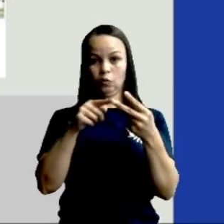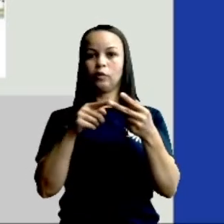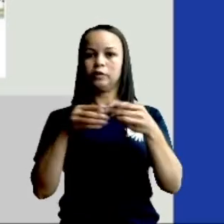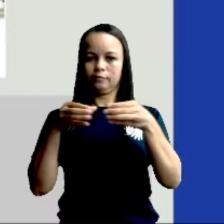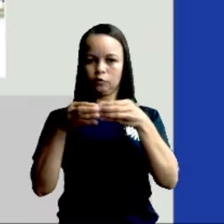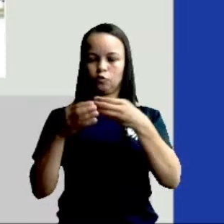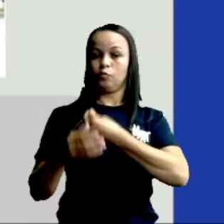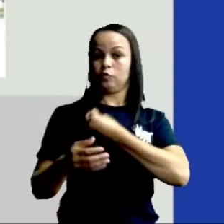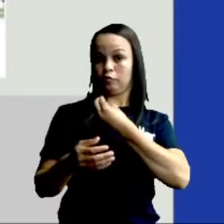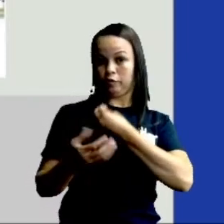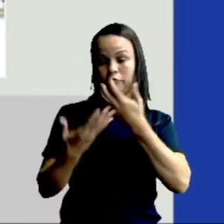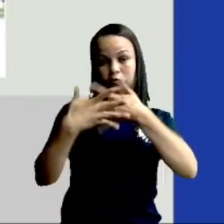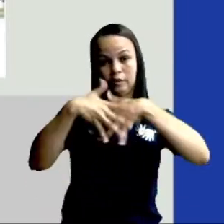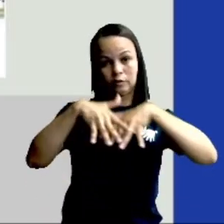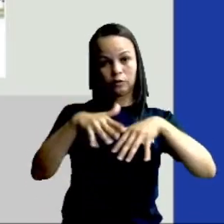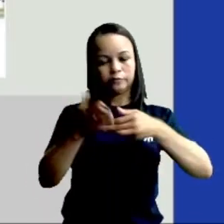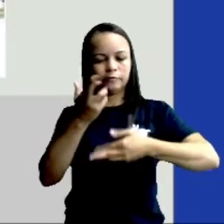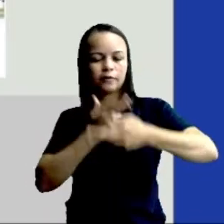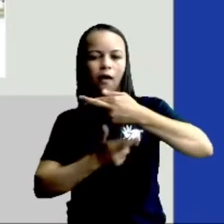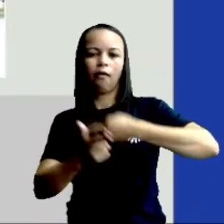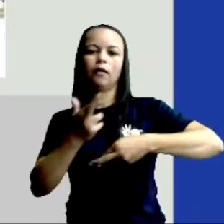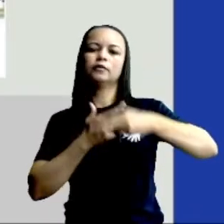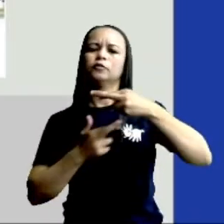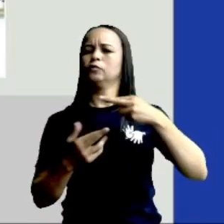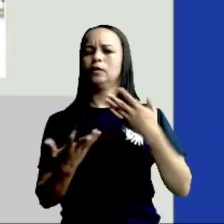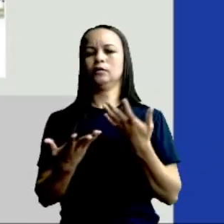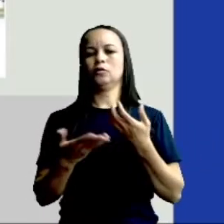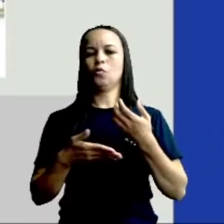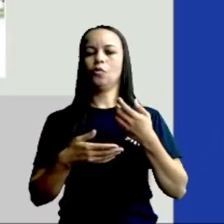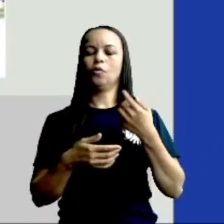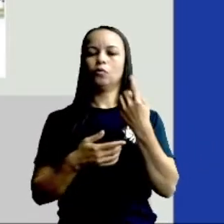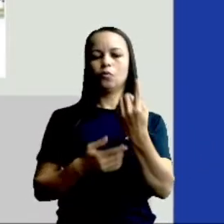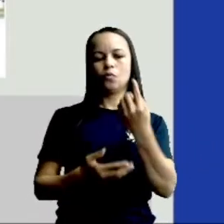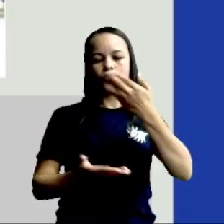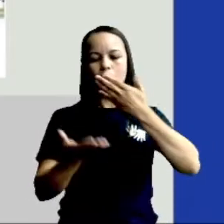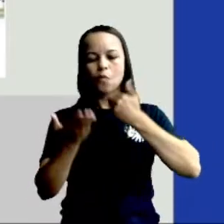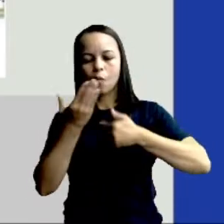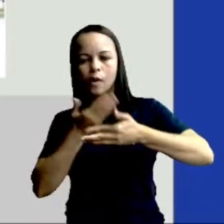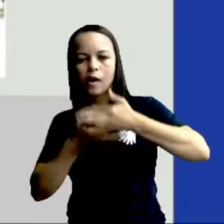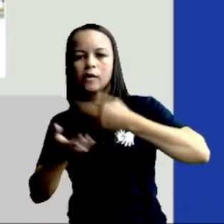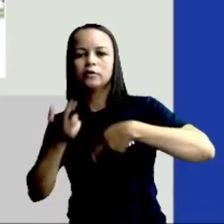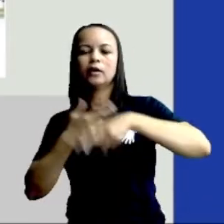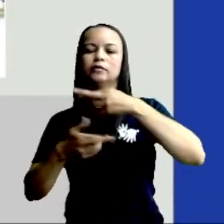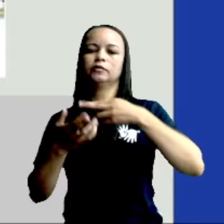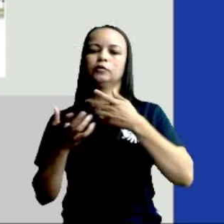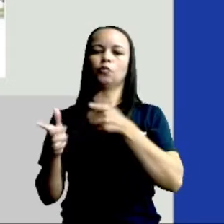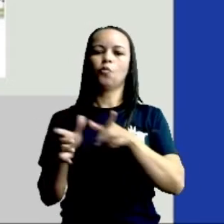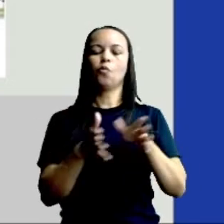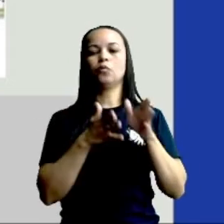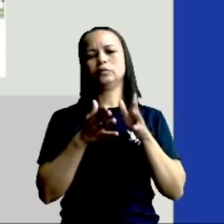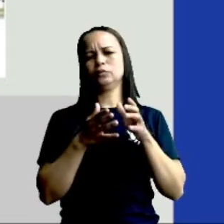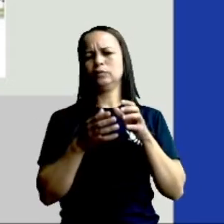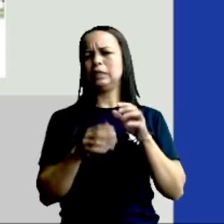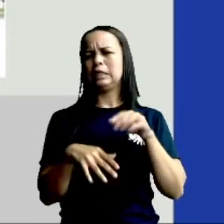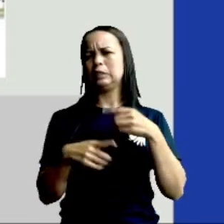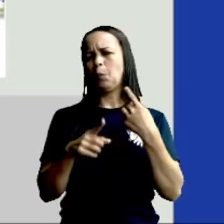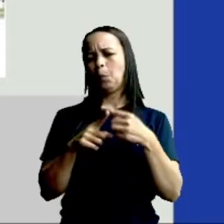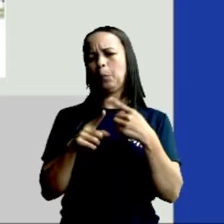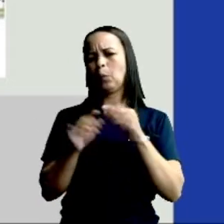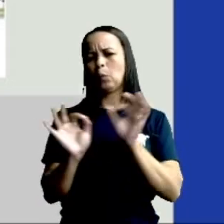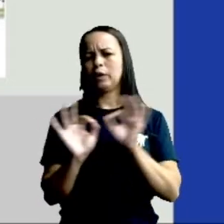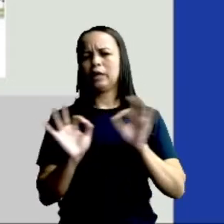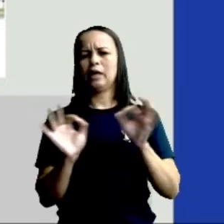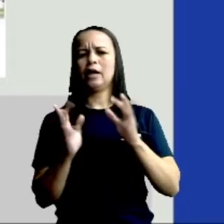da natureza se relacionando, ou seja, um está se alimentando do outro, e isso não é porque